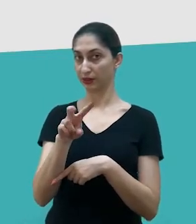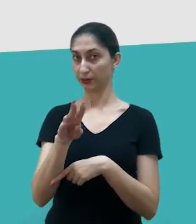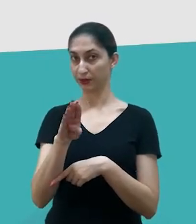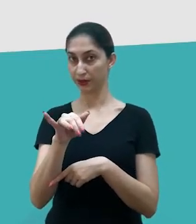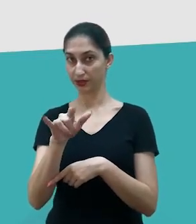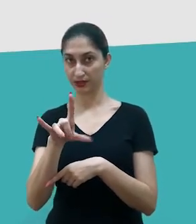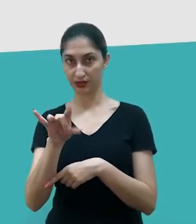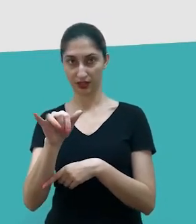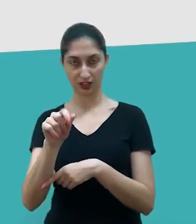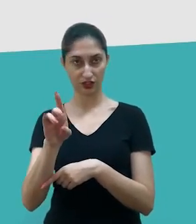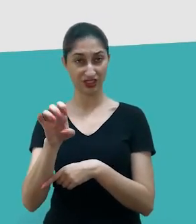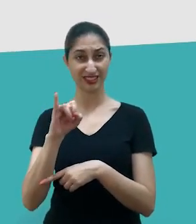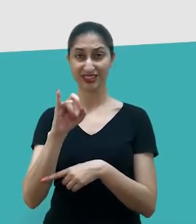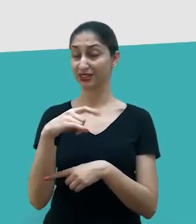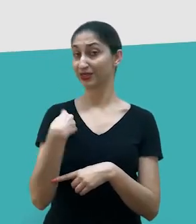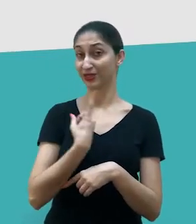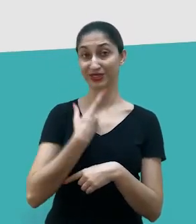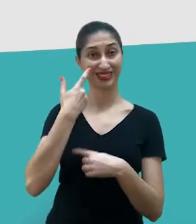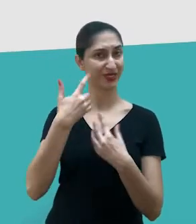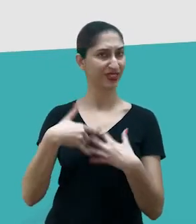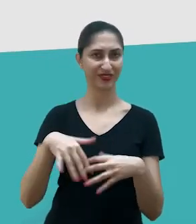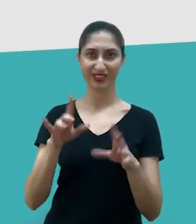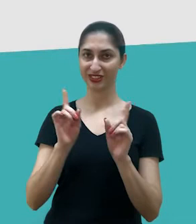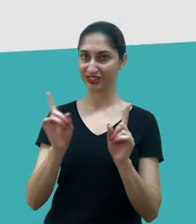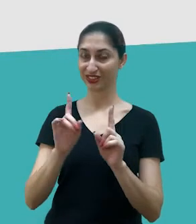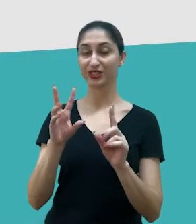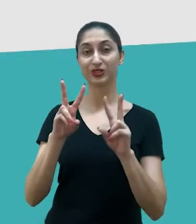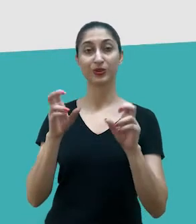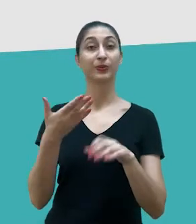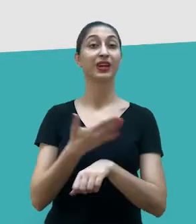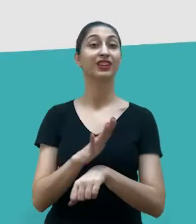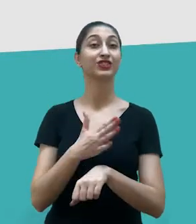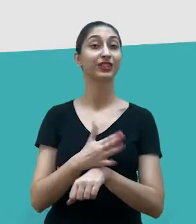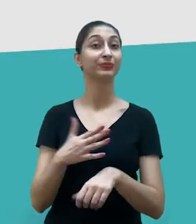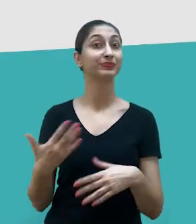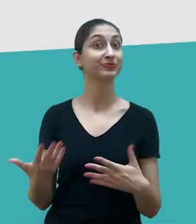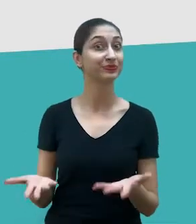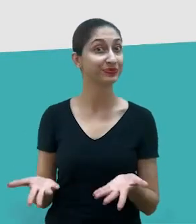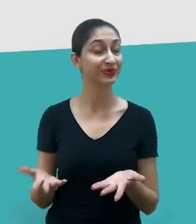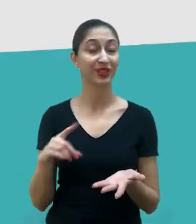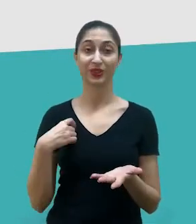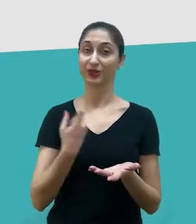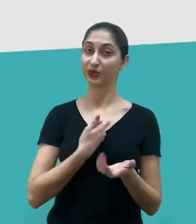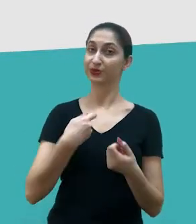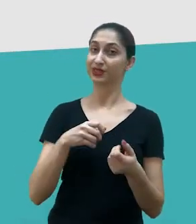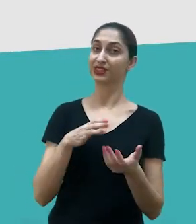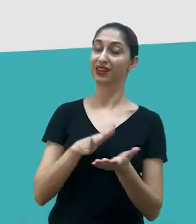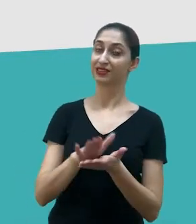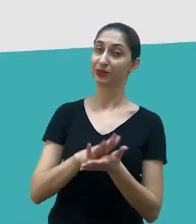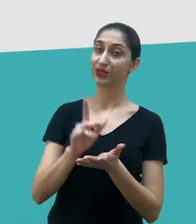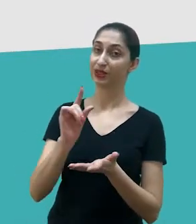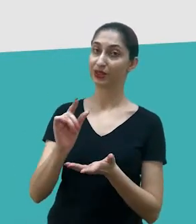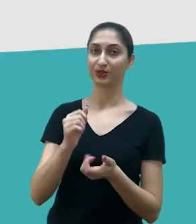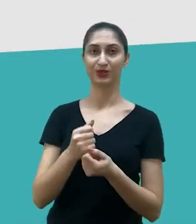repensar as nossas práticas? A gente precisa consumir menos,